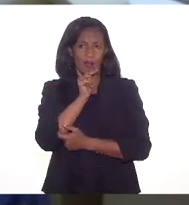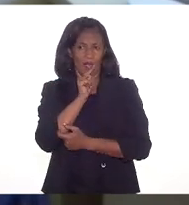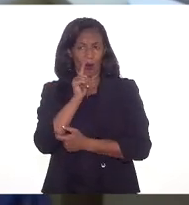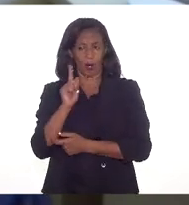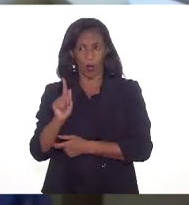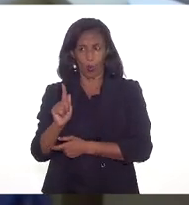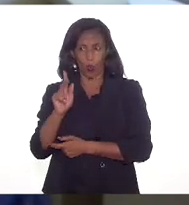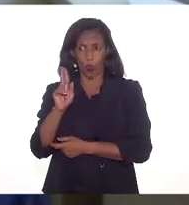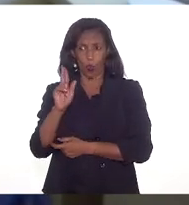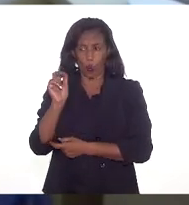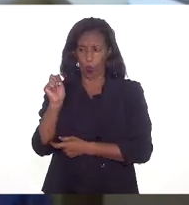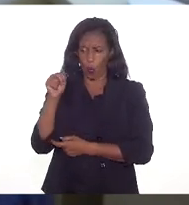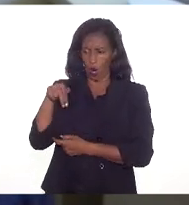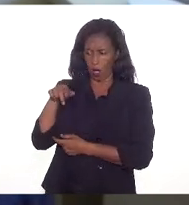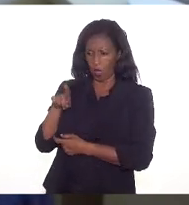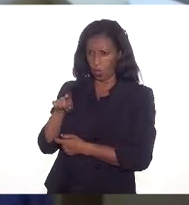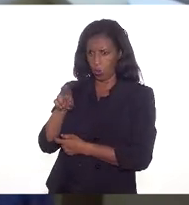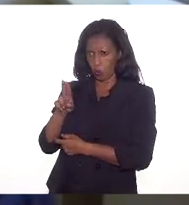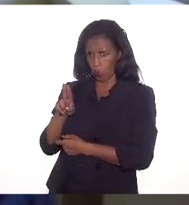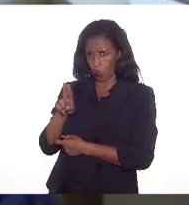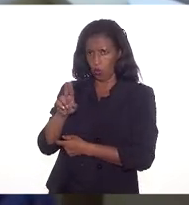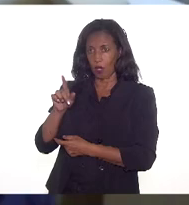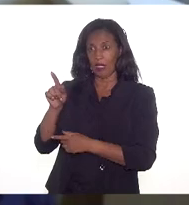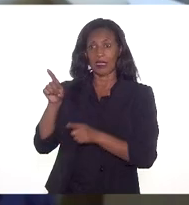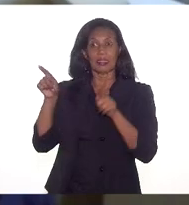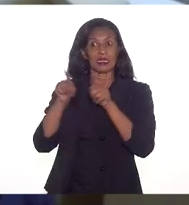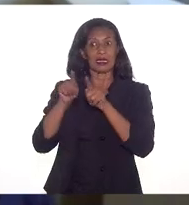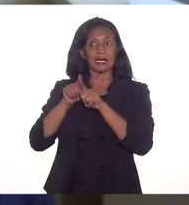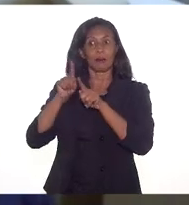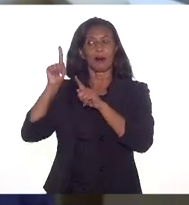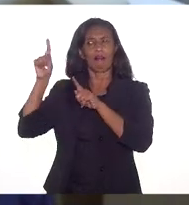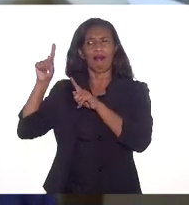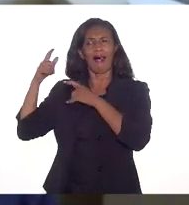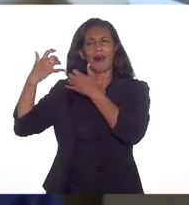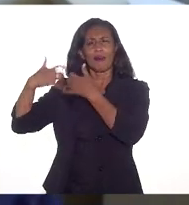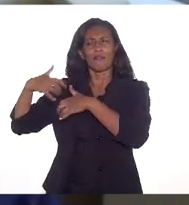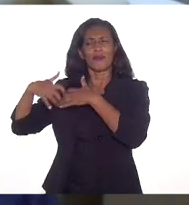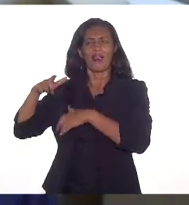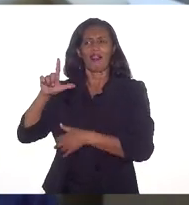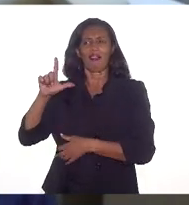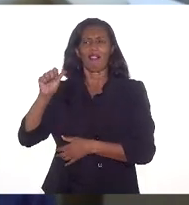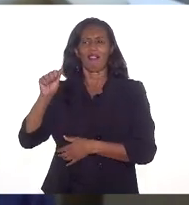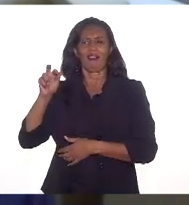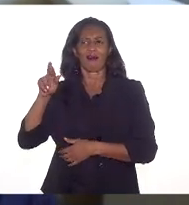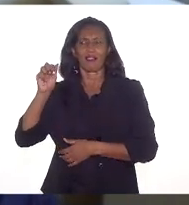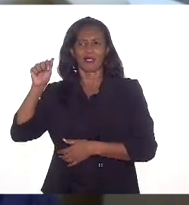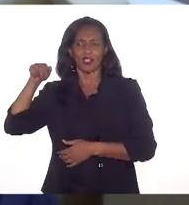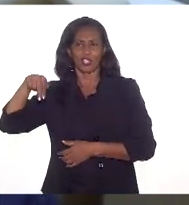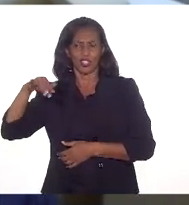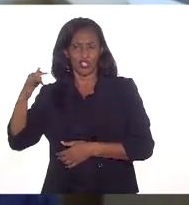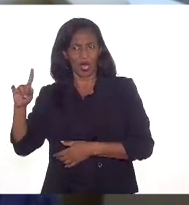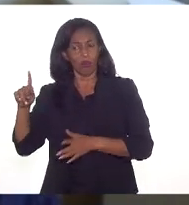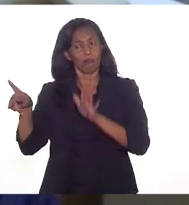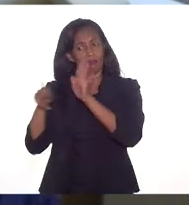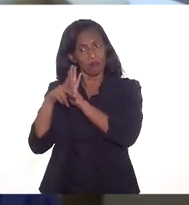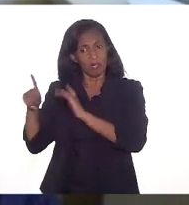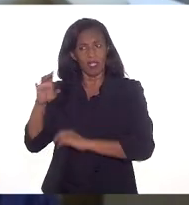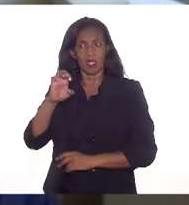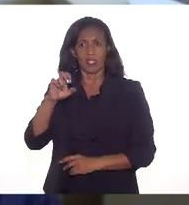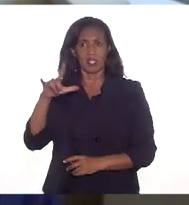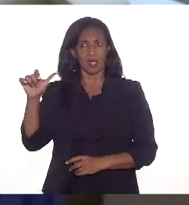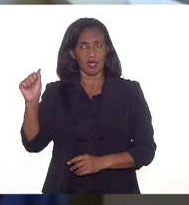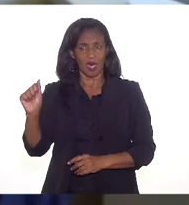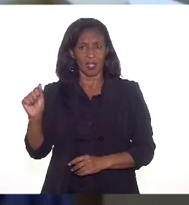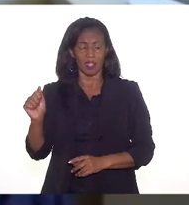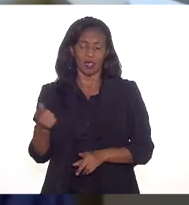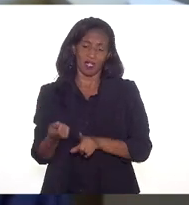Imuna da Lajal continuará por conta da SEDAI. E a outra questão diz respeito ao regime de